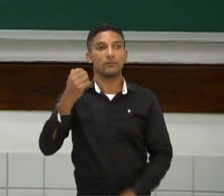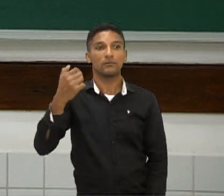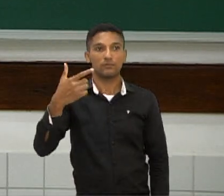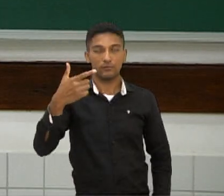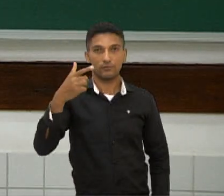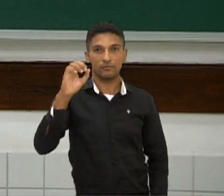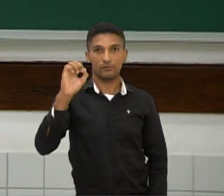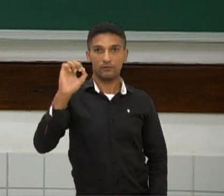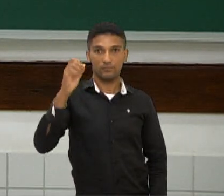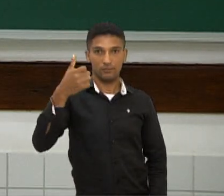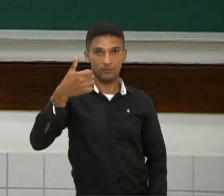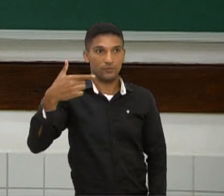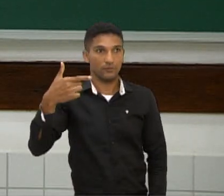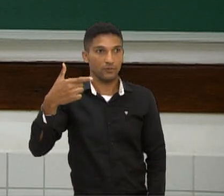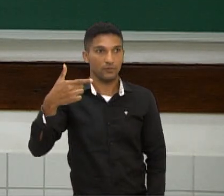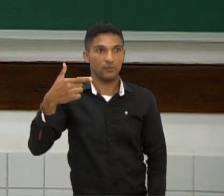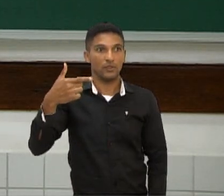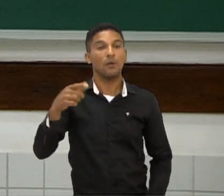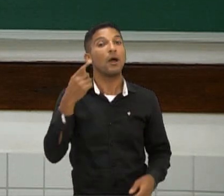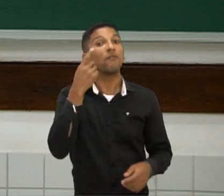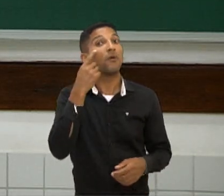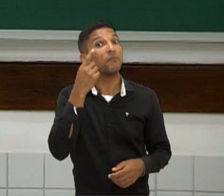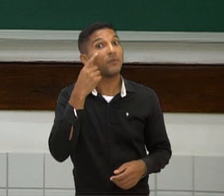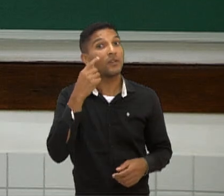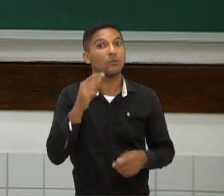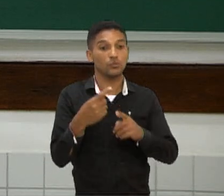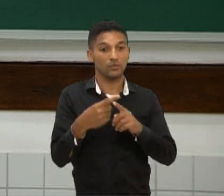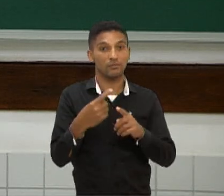vários tipos de danças circulares.